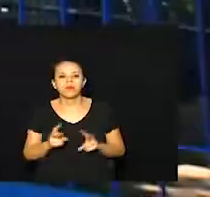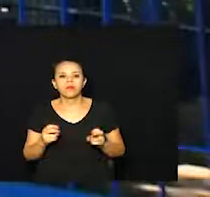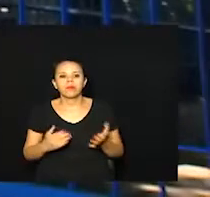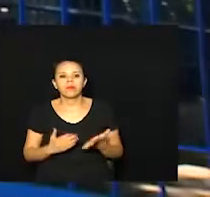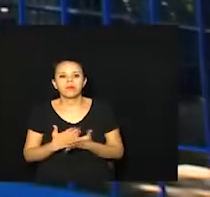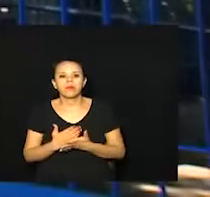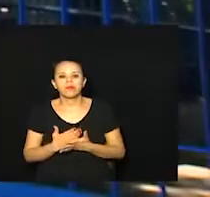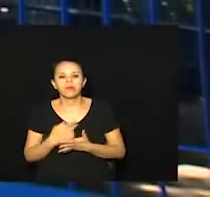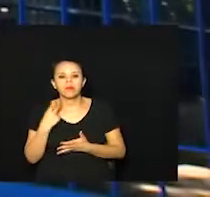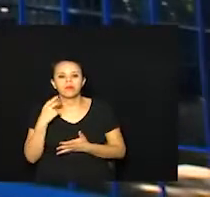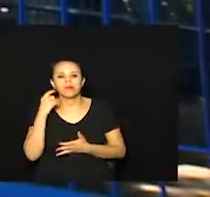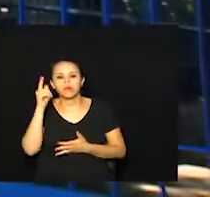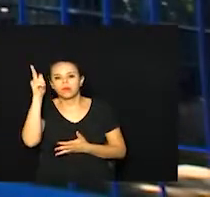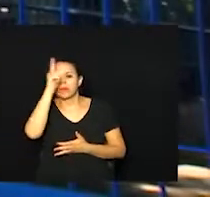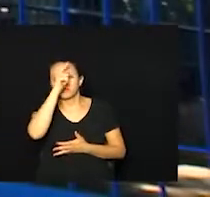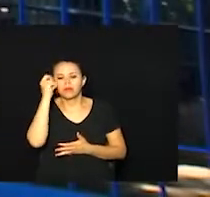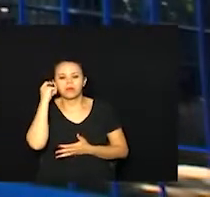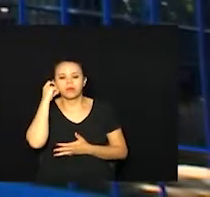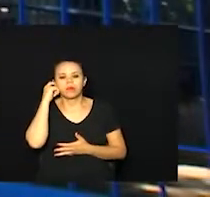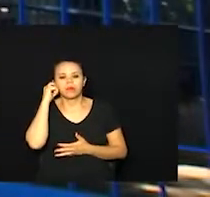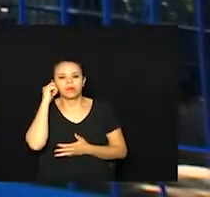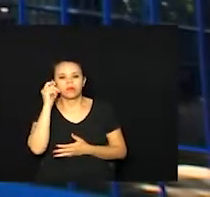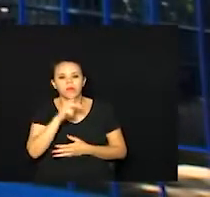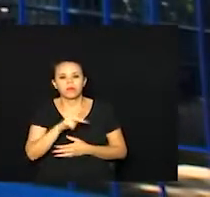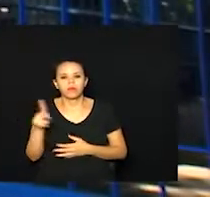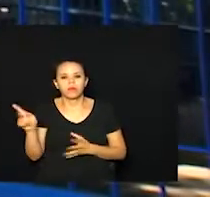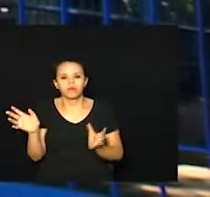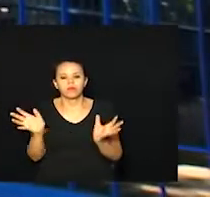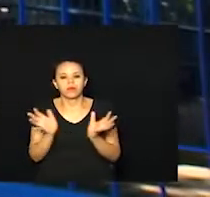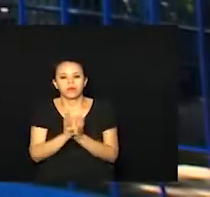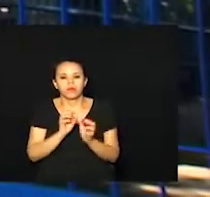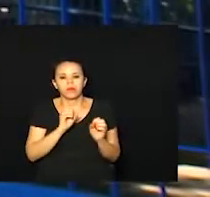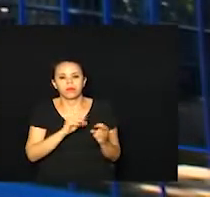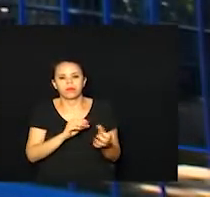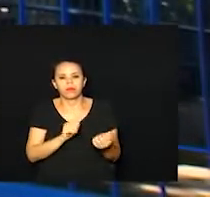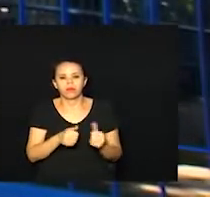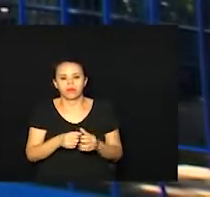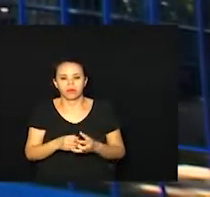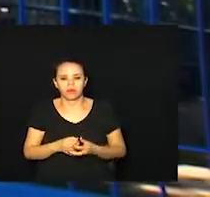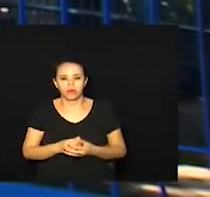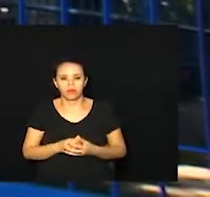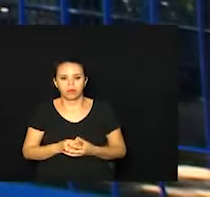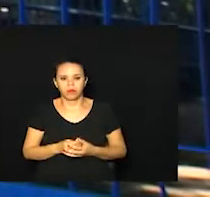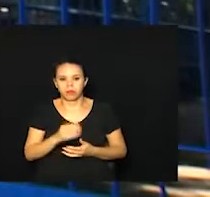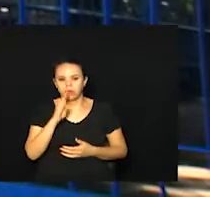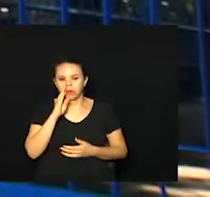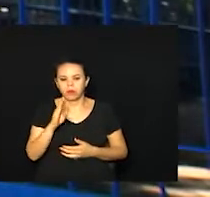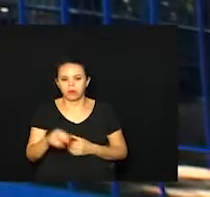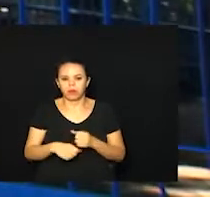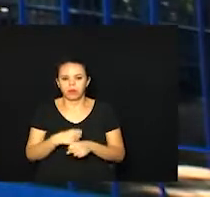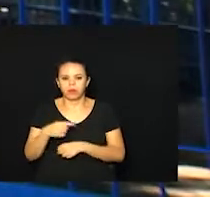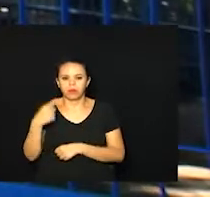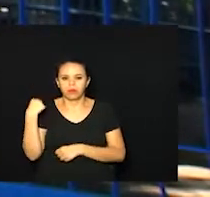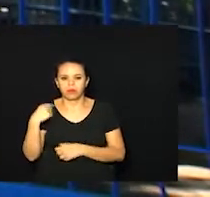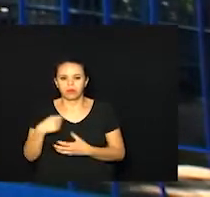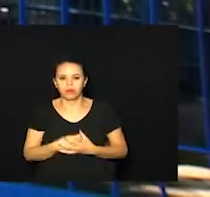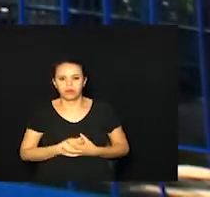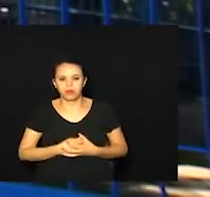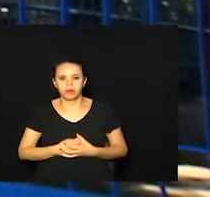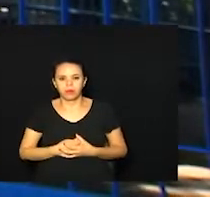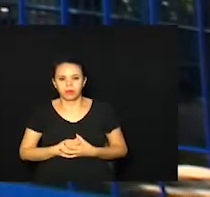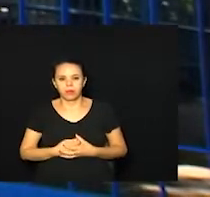aprovados. O vereador Gustavo Peta, que é o presidente da Comissão de Educação e Esporte, destaca que no ano passado a